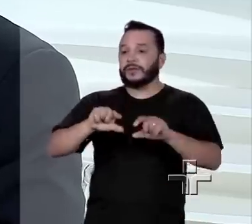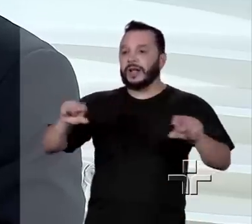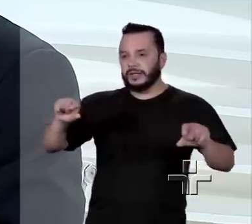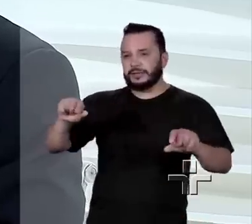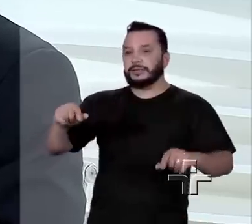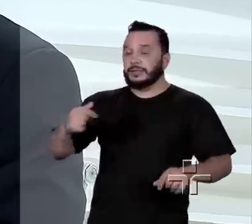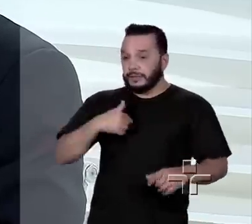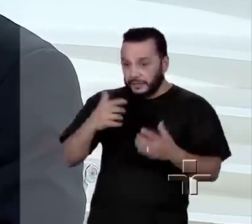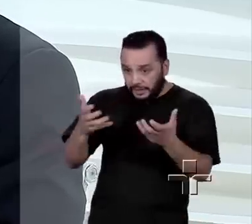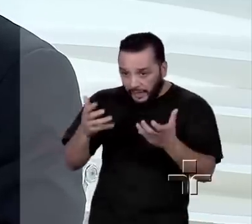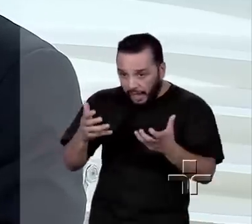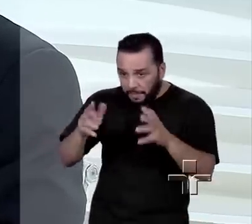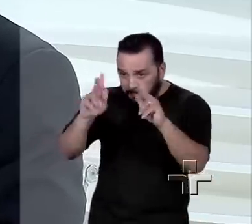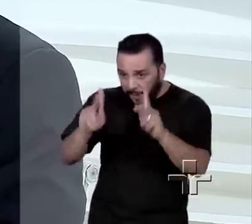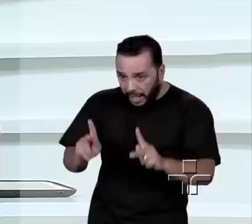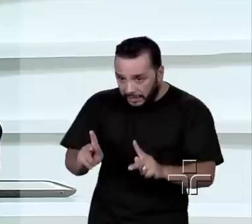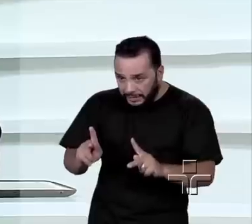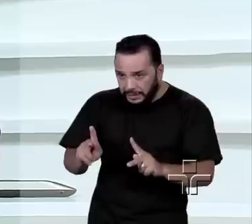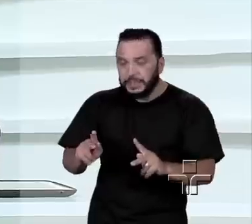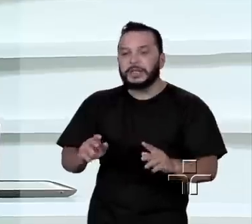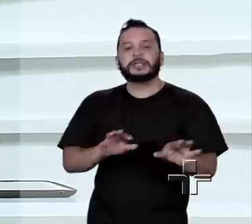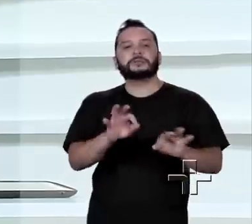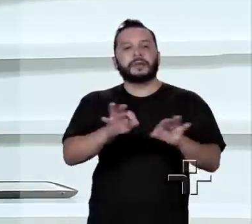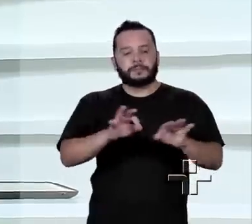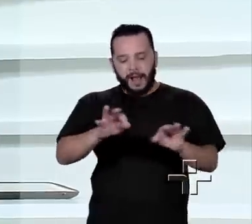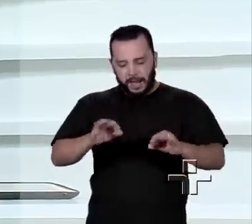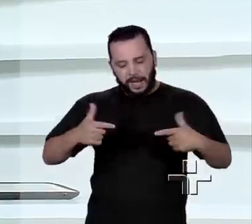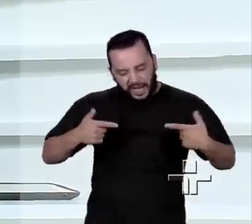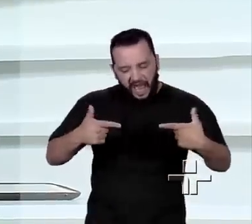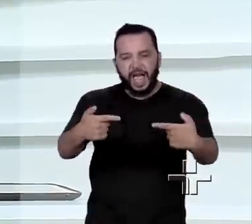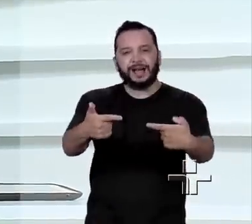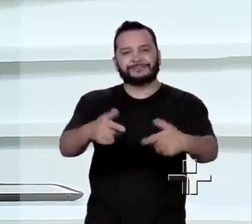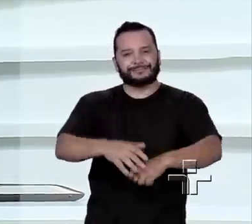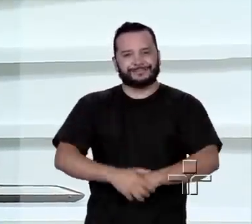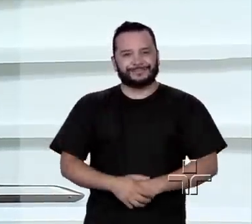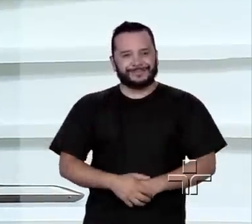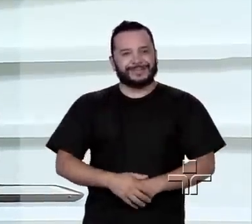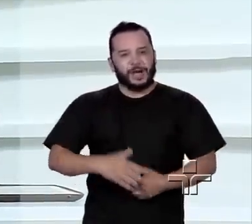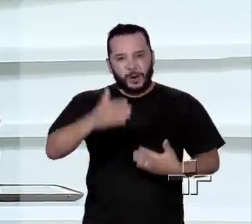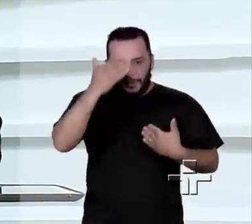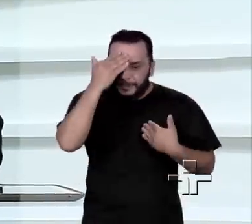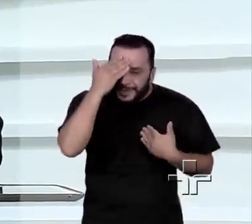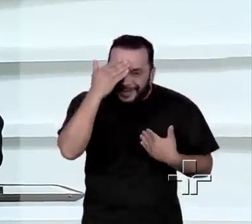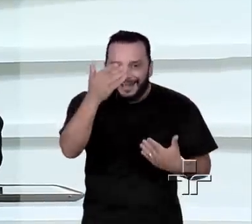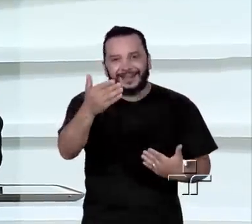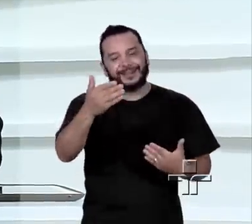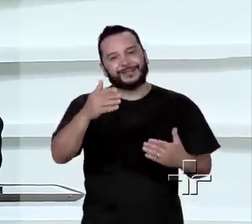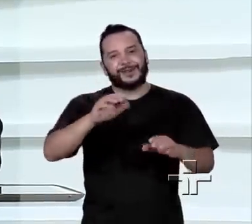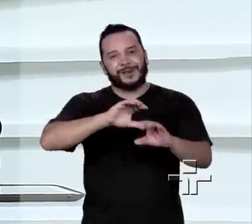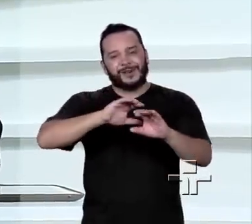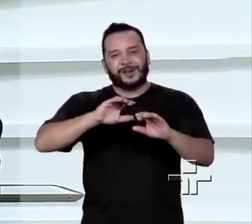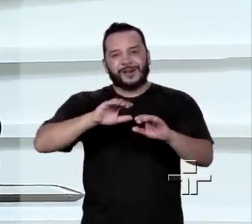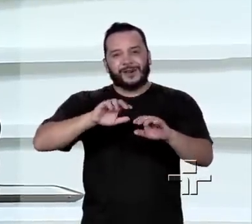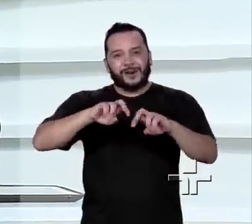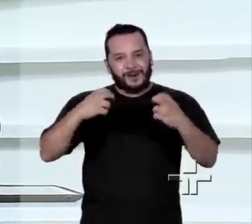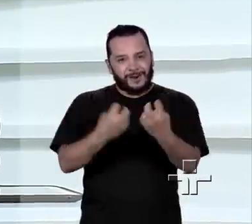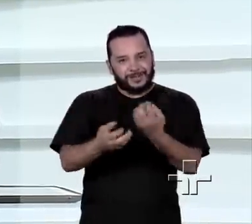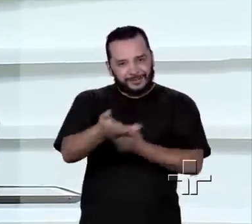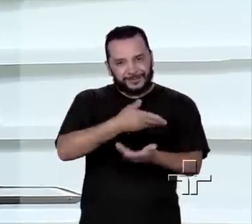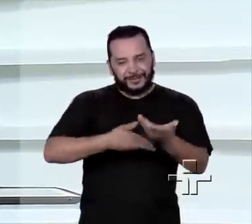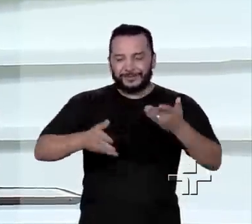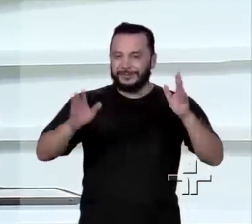a paz, te prepara para a guerra. Muito obrigado. Então, chegando ao final de mais essa edição do Roda